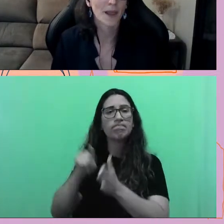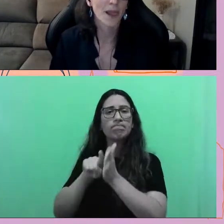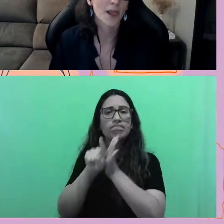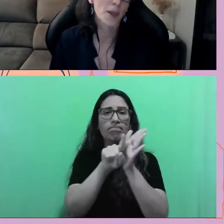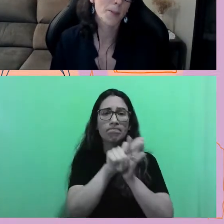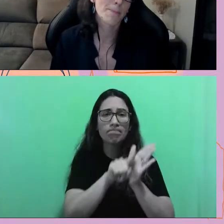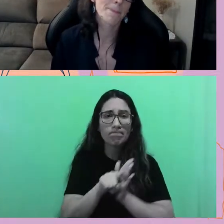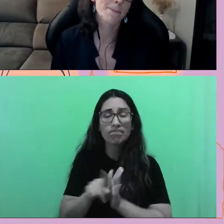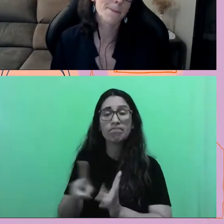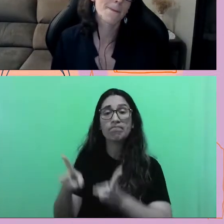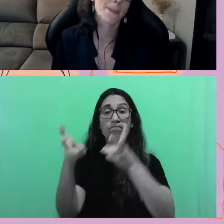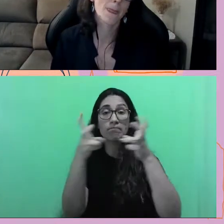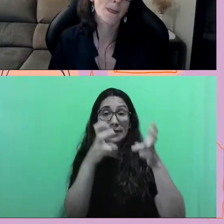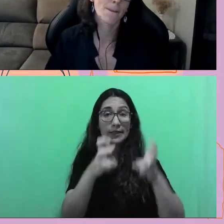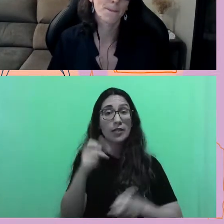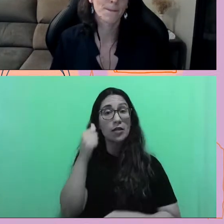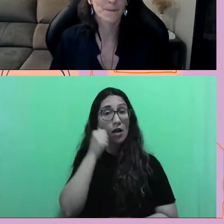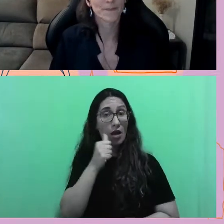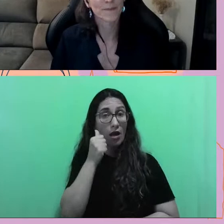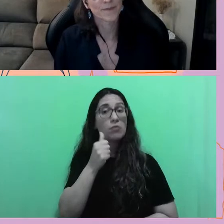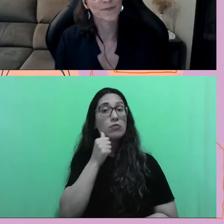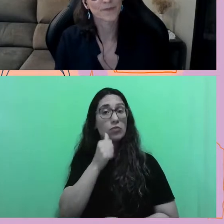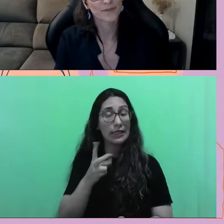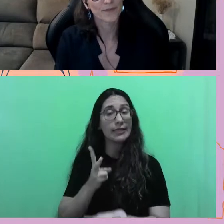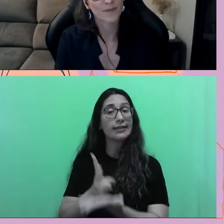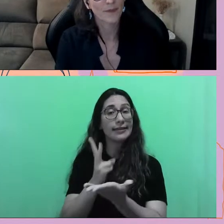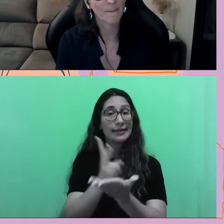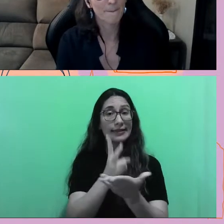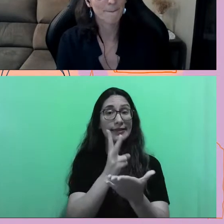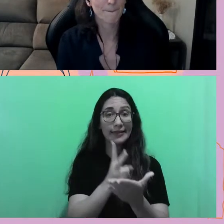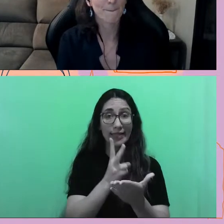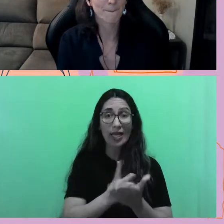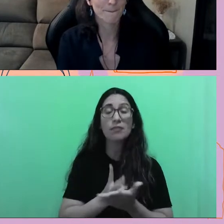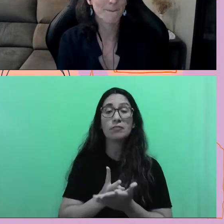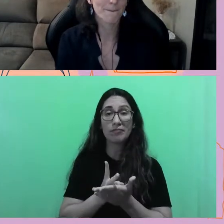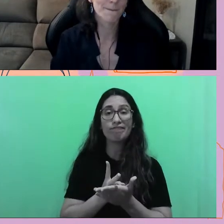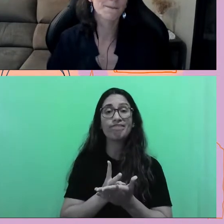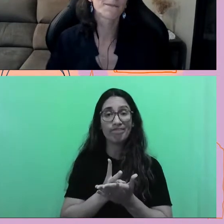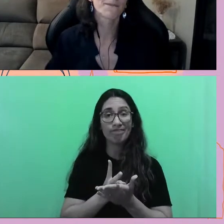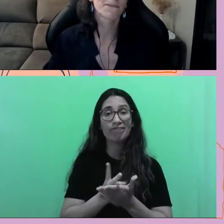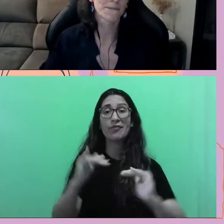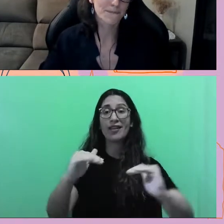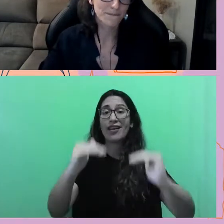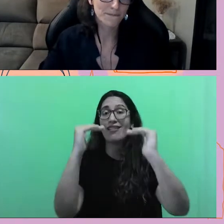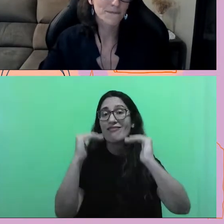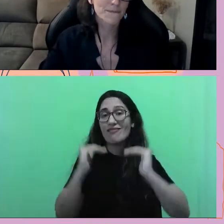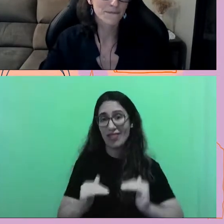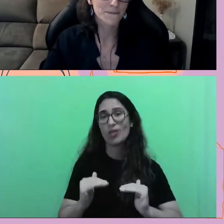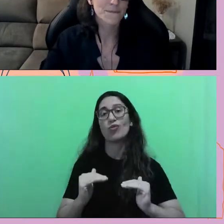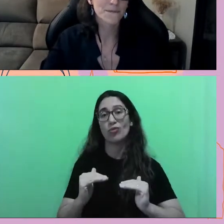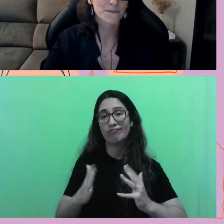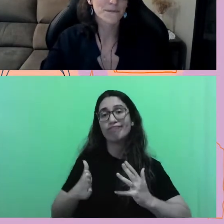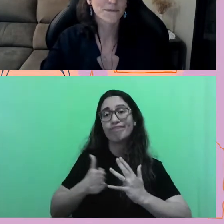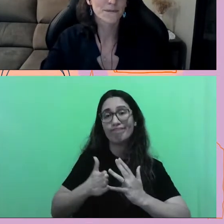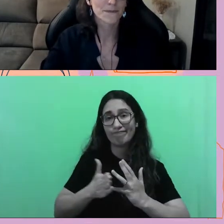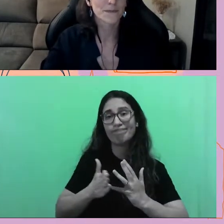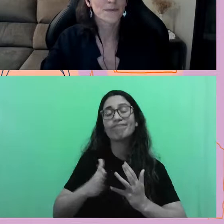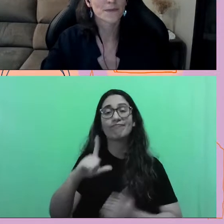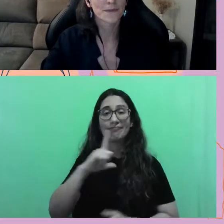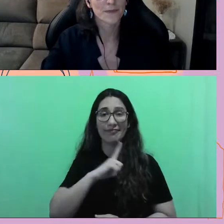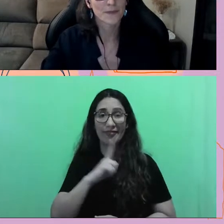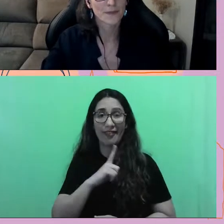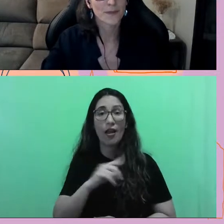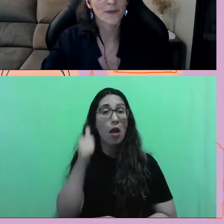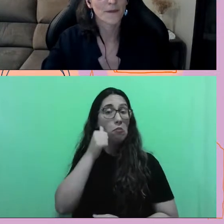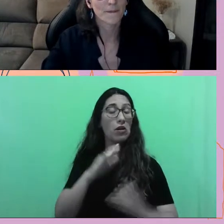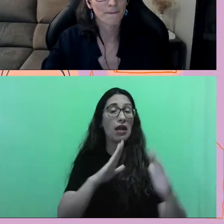A gente percebe que a mulher, ela sempre teve uma posição considerada inferior, né? É no sentido, né, a mulher tem que ficar em